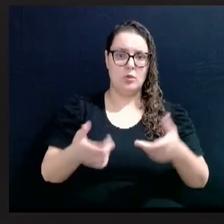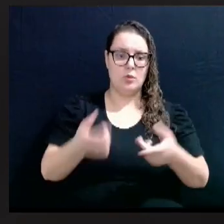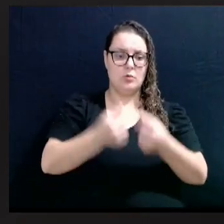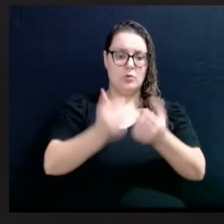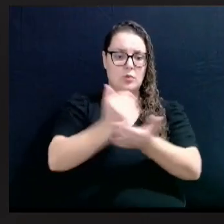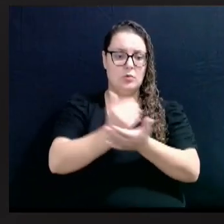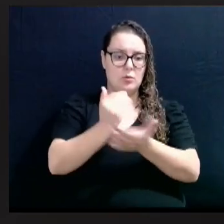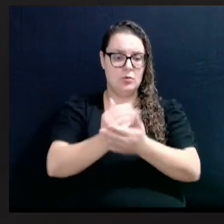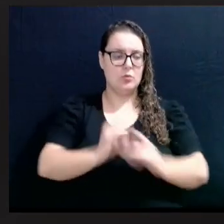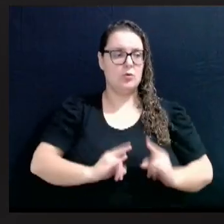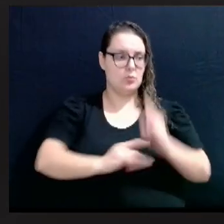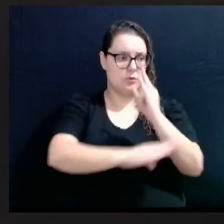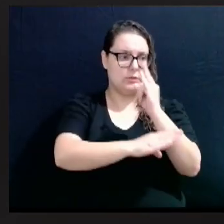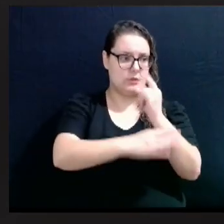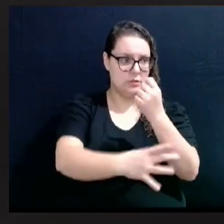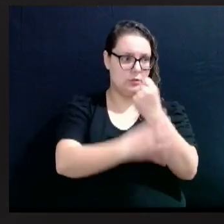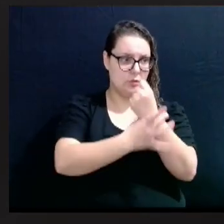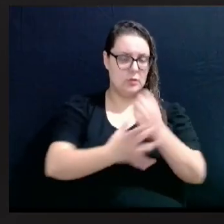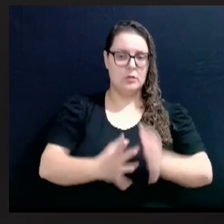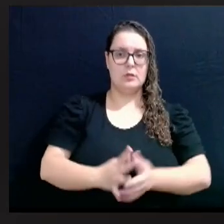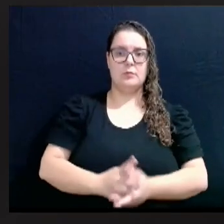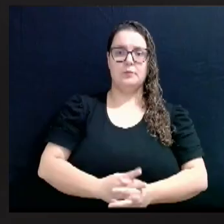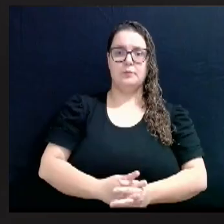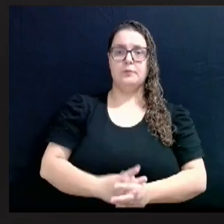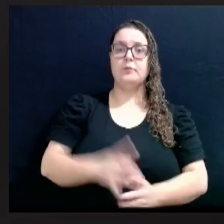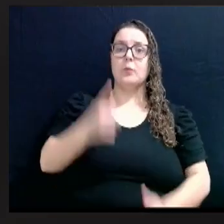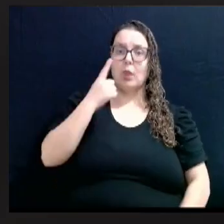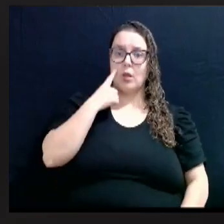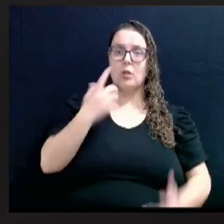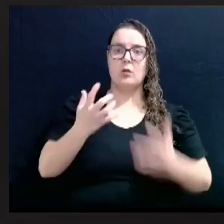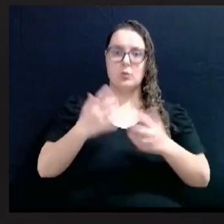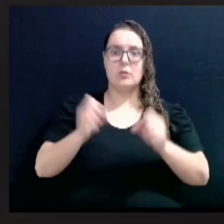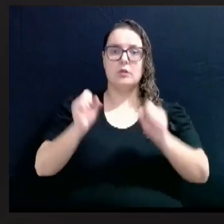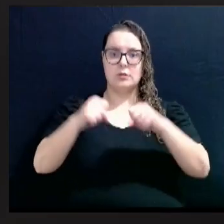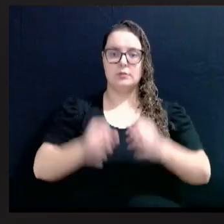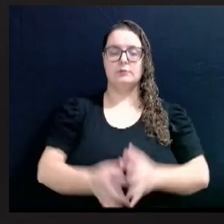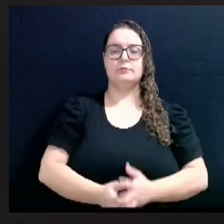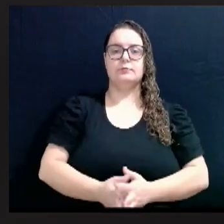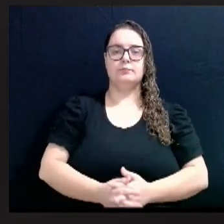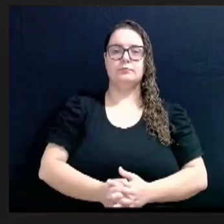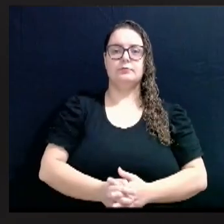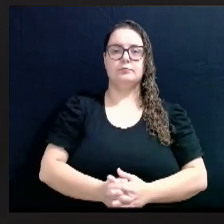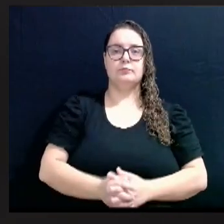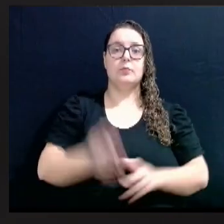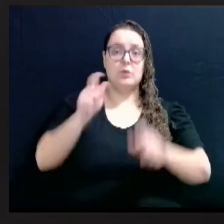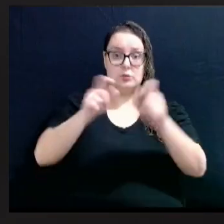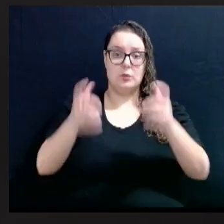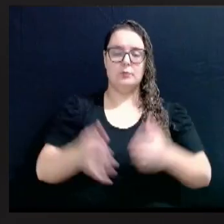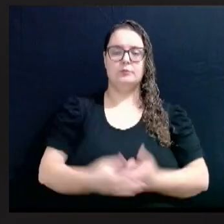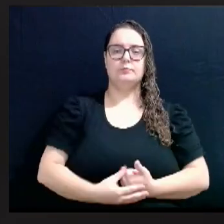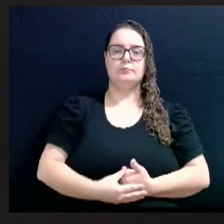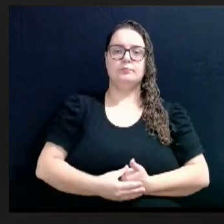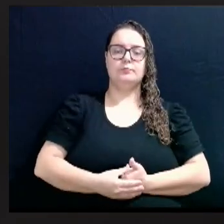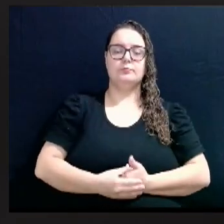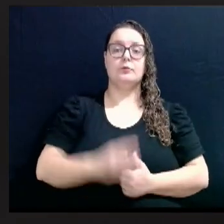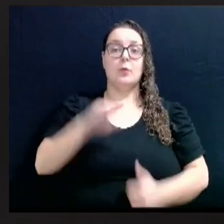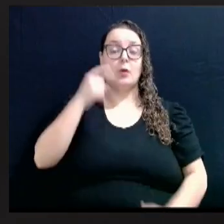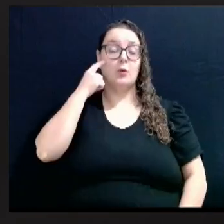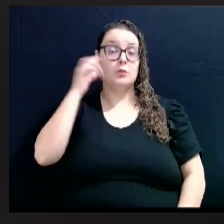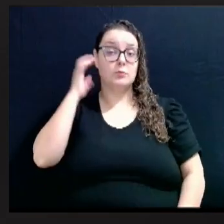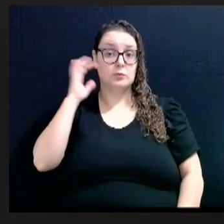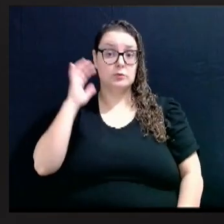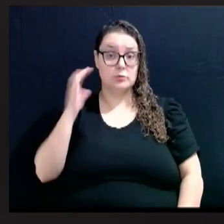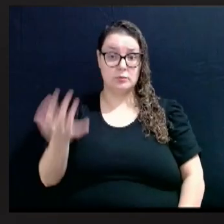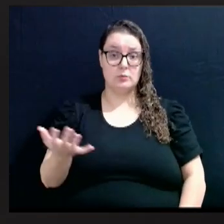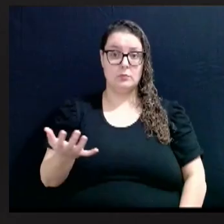segurança? Olha, eu gostaria sim. Olha, pessoal, quando você pensa, antes